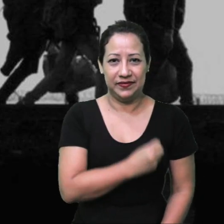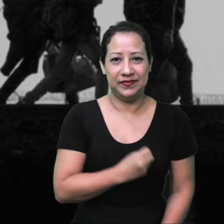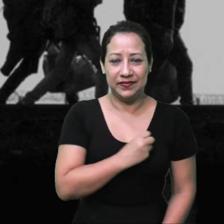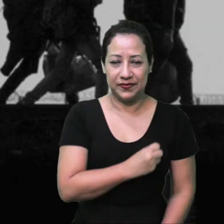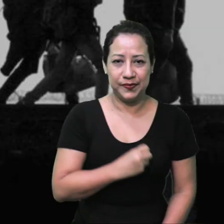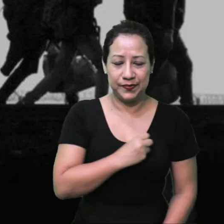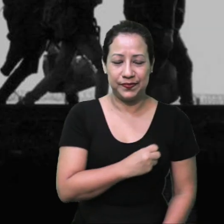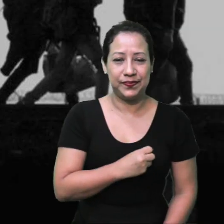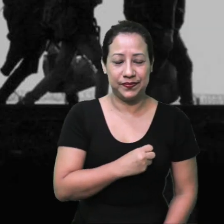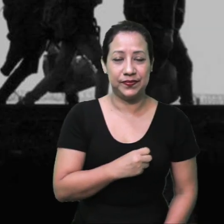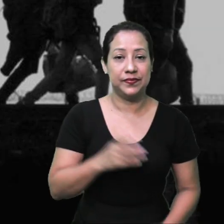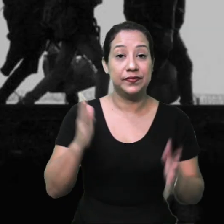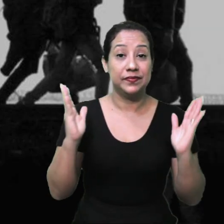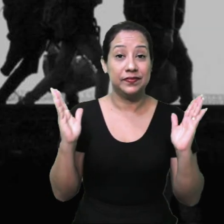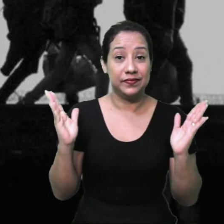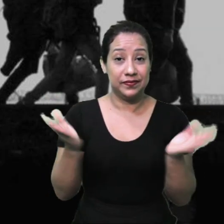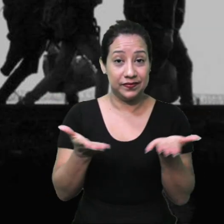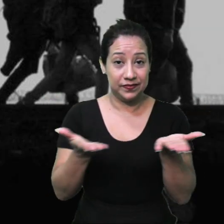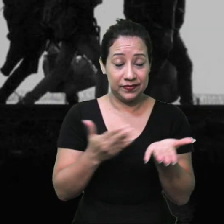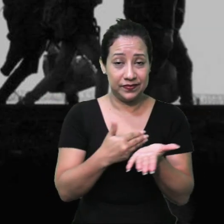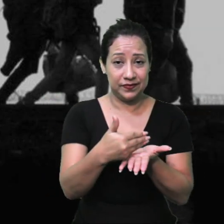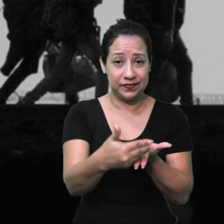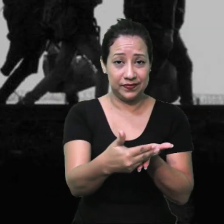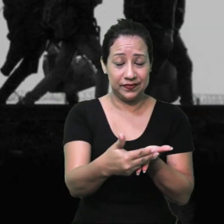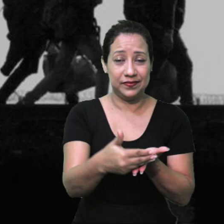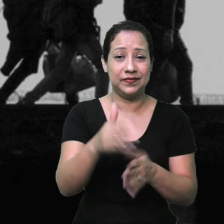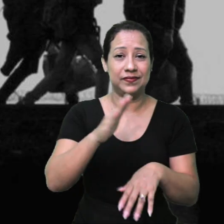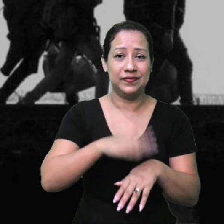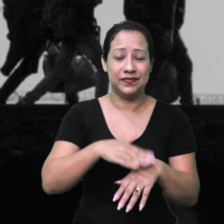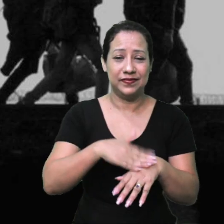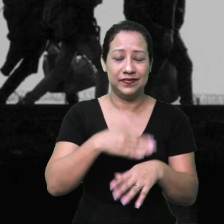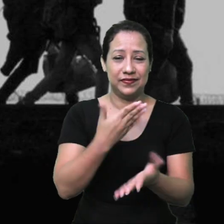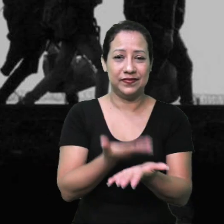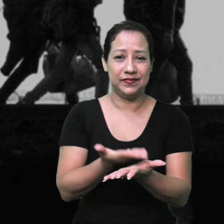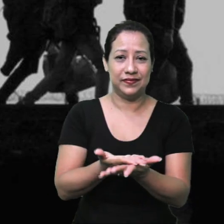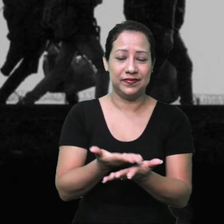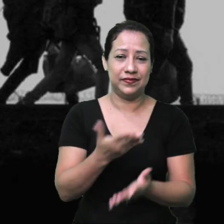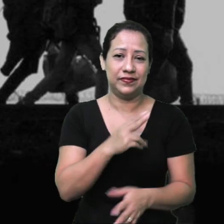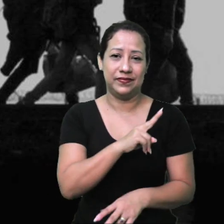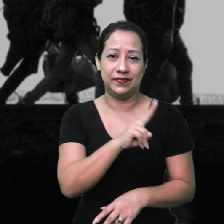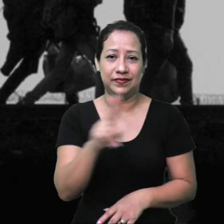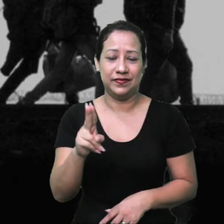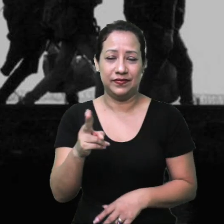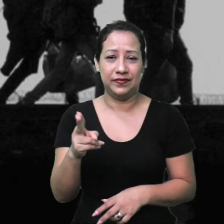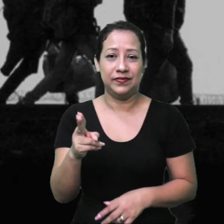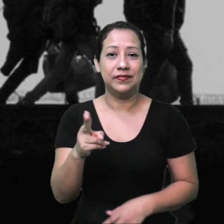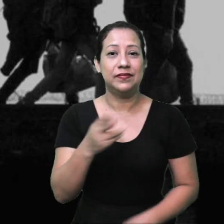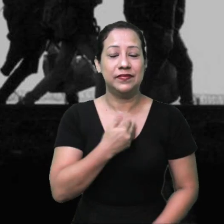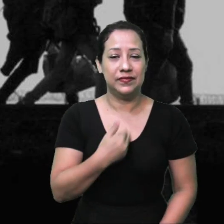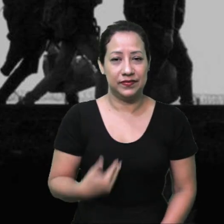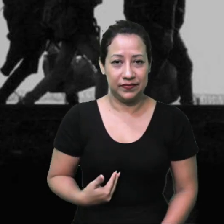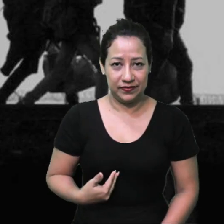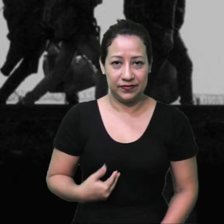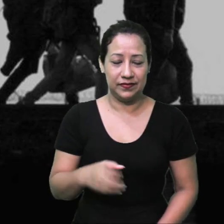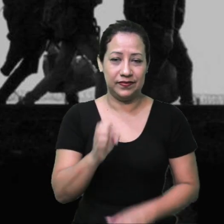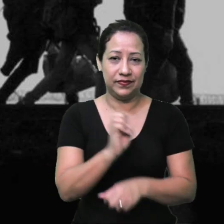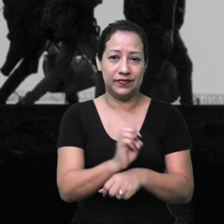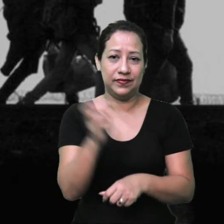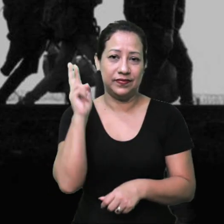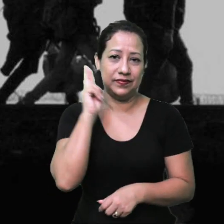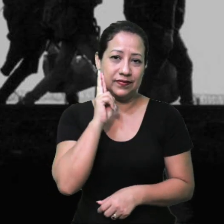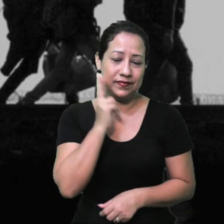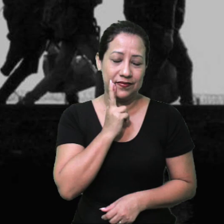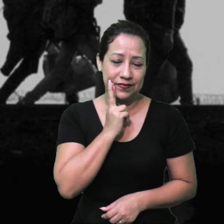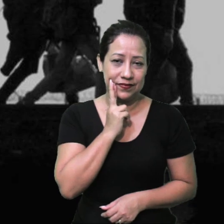aí para mais uma caminhada em nome do governo do estado de Rondônia, Coronel Marco Rocha, em nome da